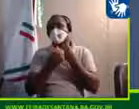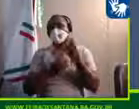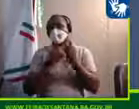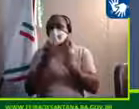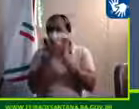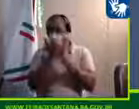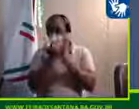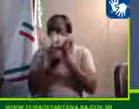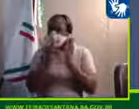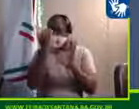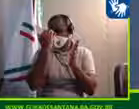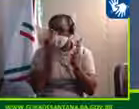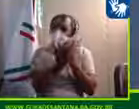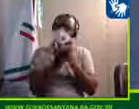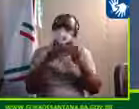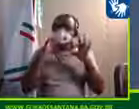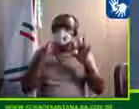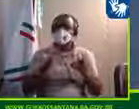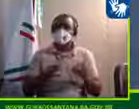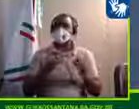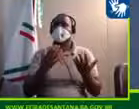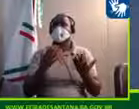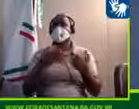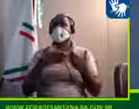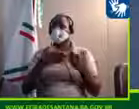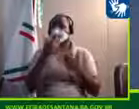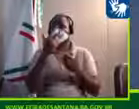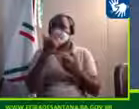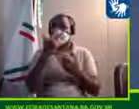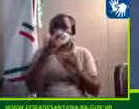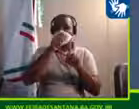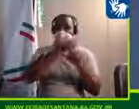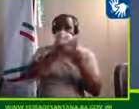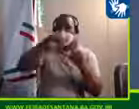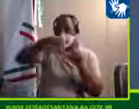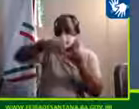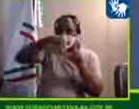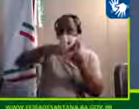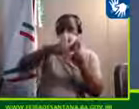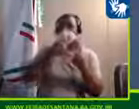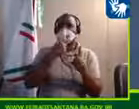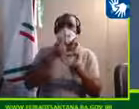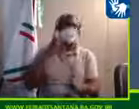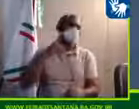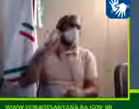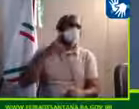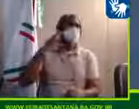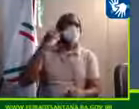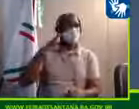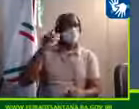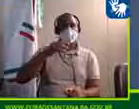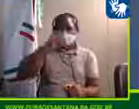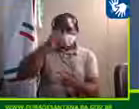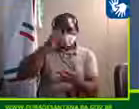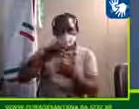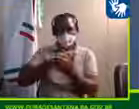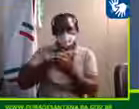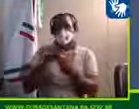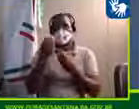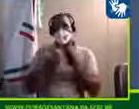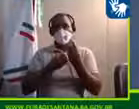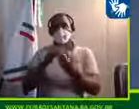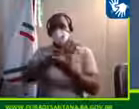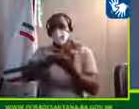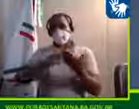Mas, de qualquer forma, imagino que, com a proximidade do mês de novembro, o deputado pode querer fazer outros tipos de lação.